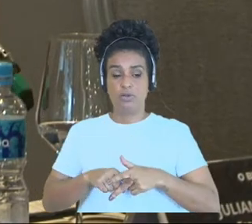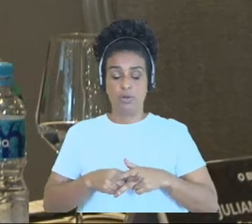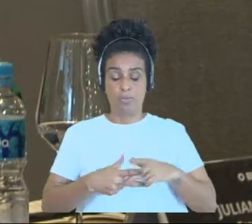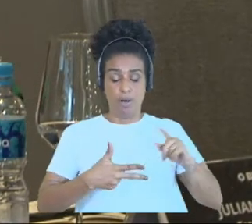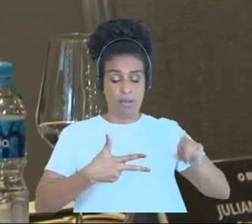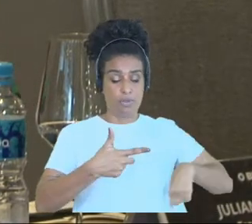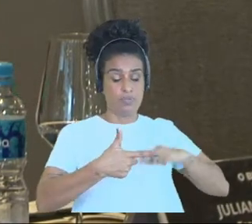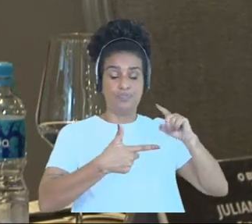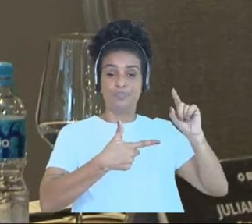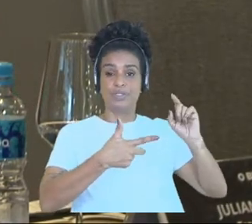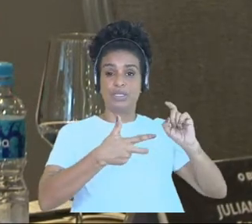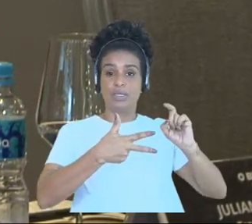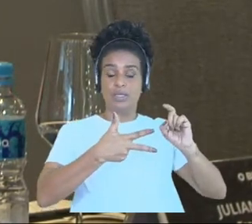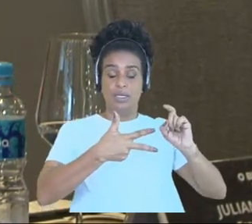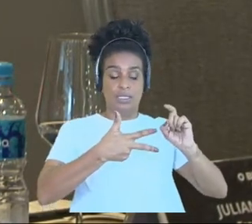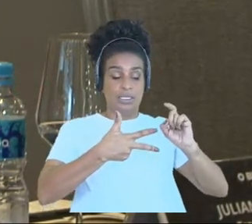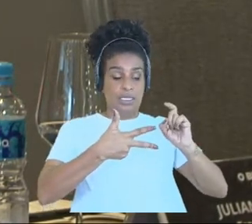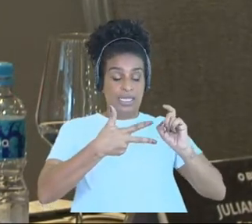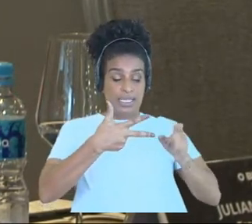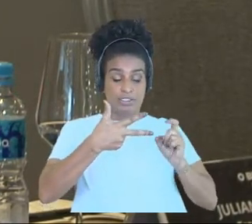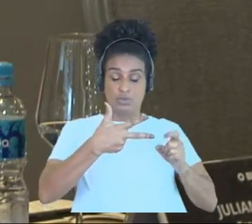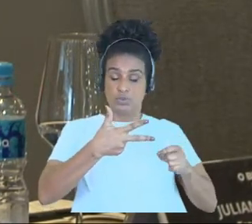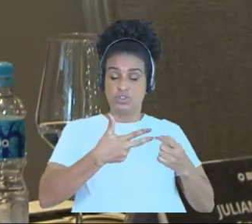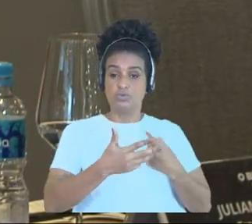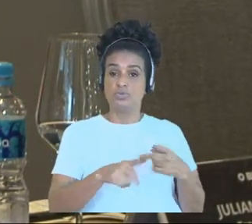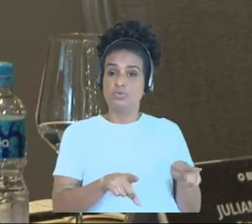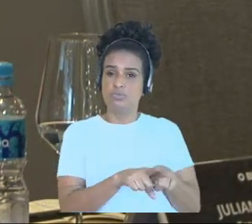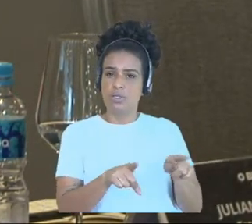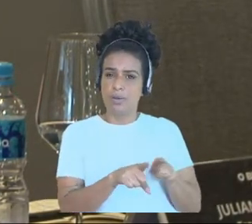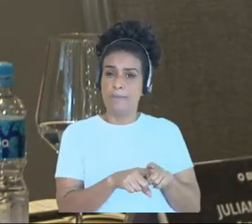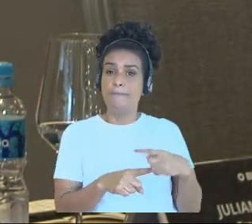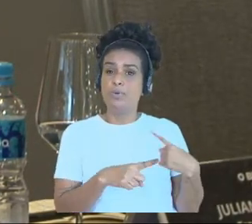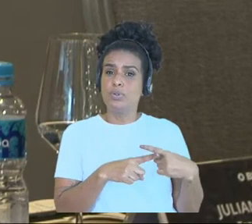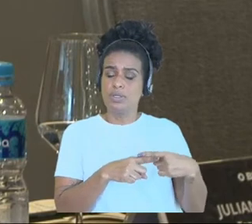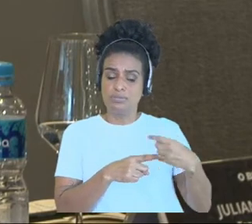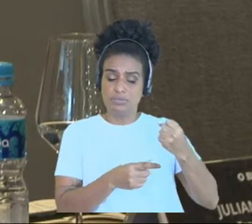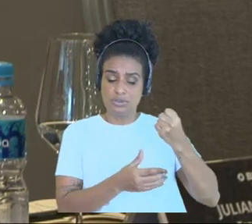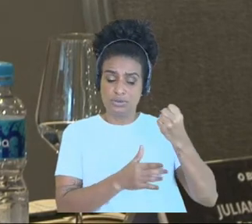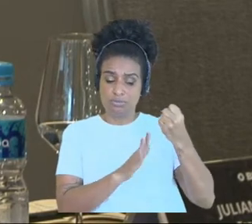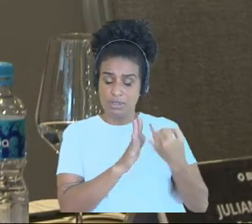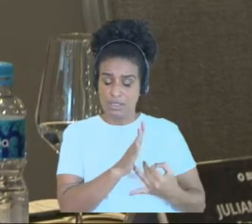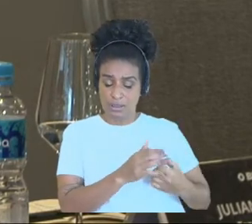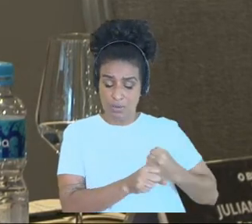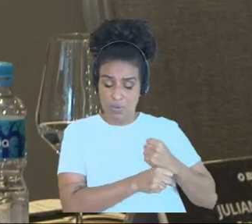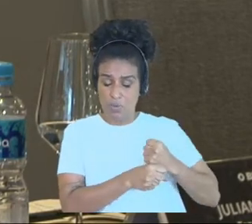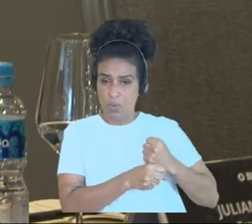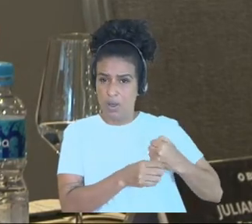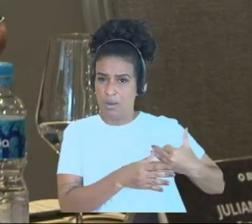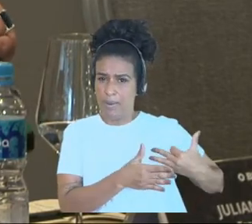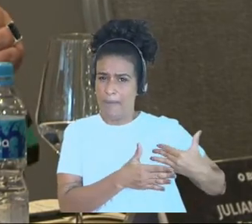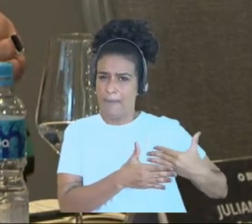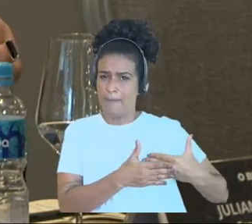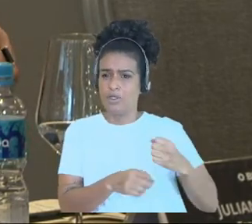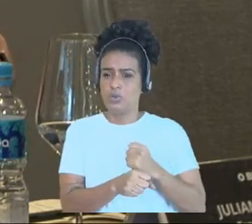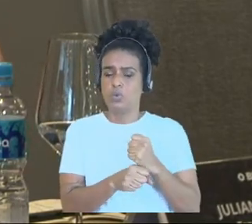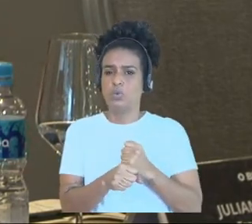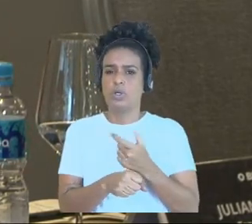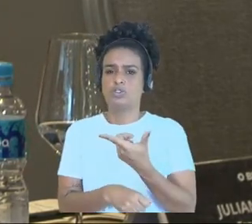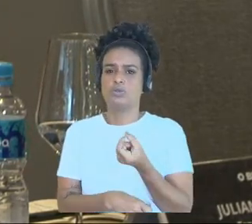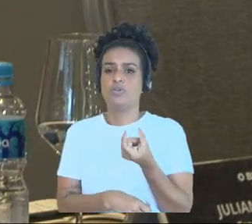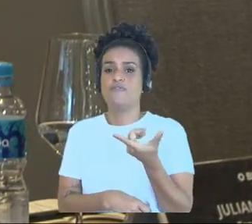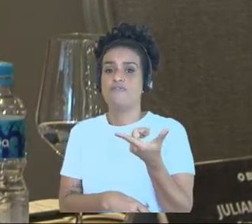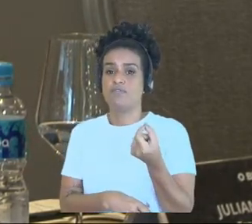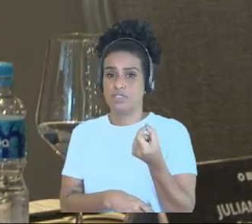do orçamento. E por que eu digo isso? Porque, ao longo dos últimos anos, principalmente desde o orçamento de 2020, com o mecanismo do orçamento